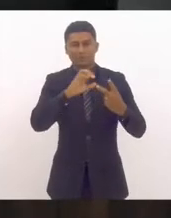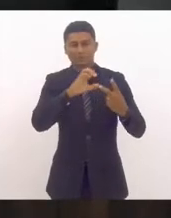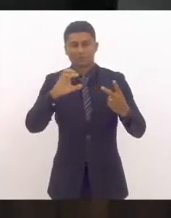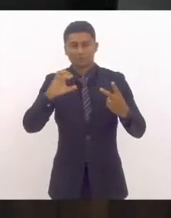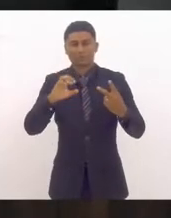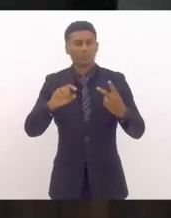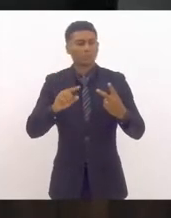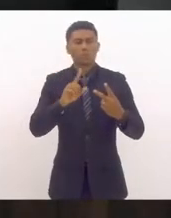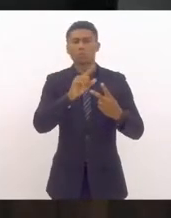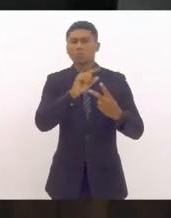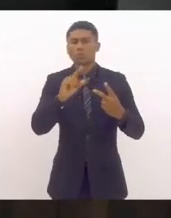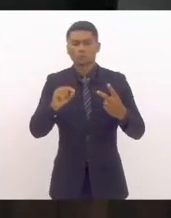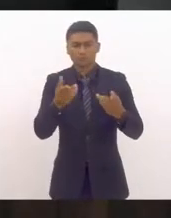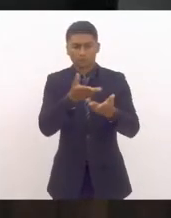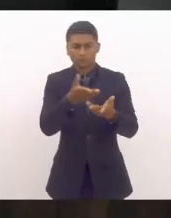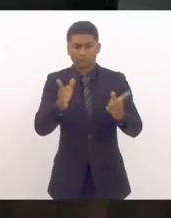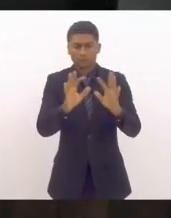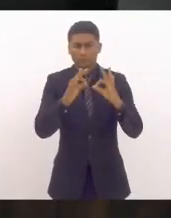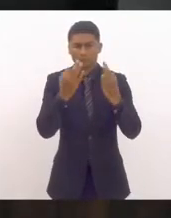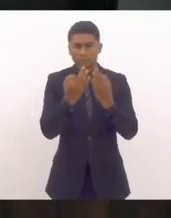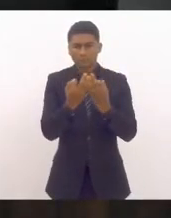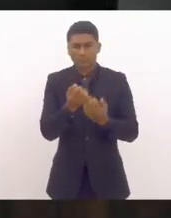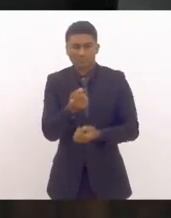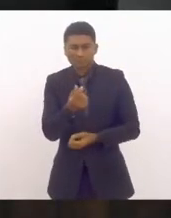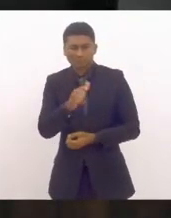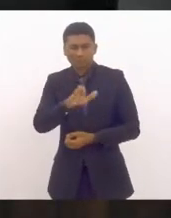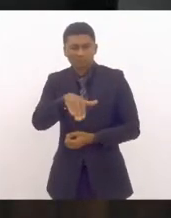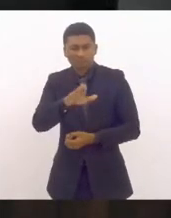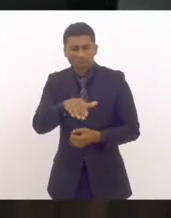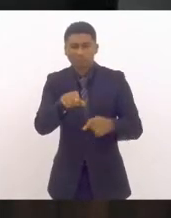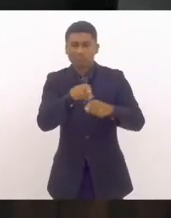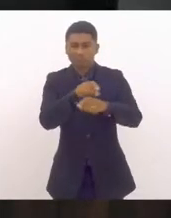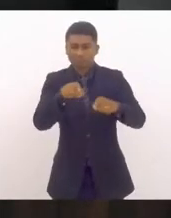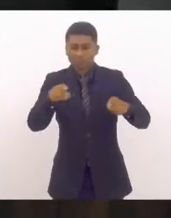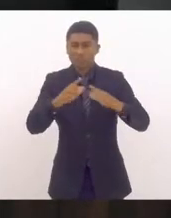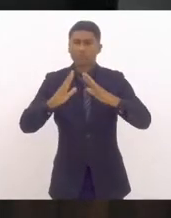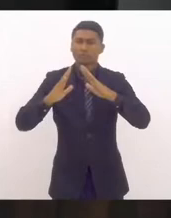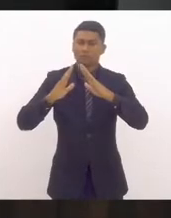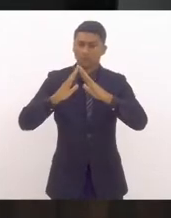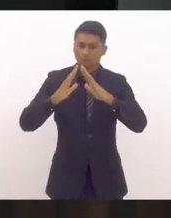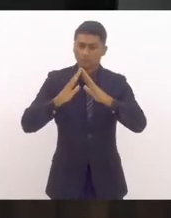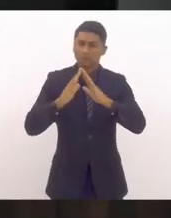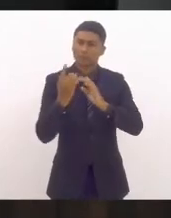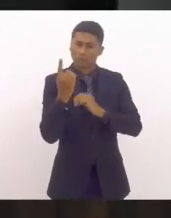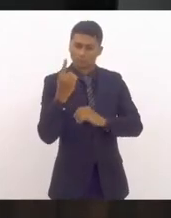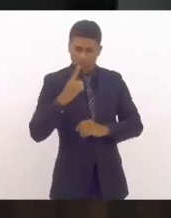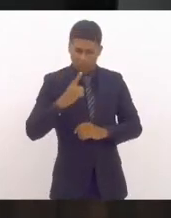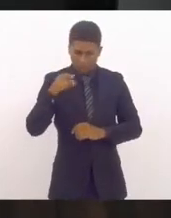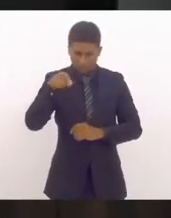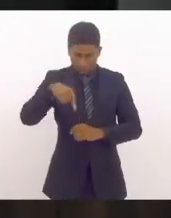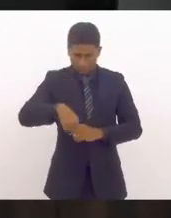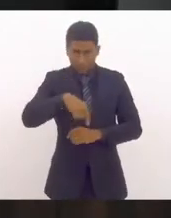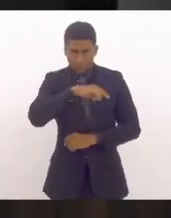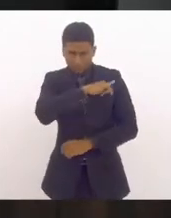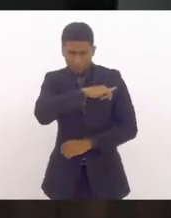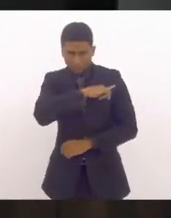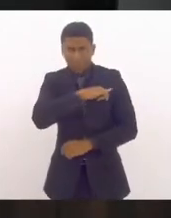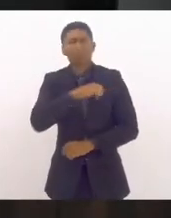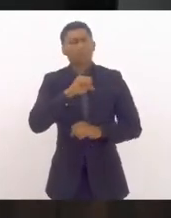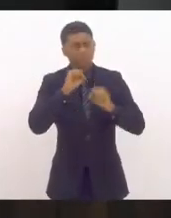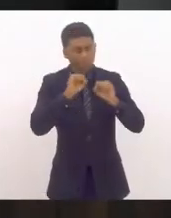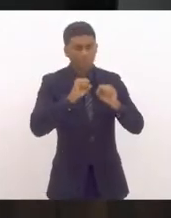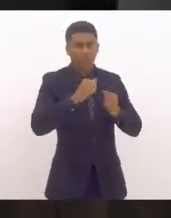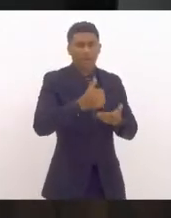Lins, que assegura às famílias de baixa renda que possuem e residem em um único imóvel no Estado do Rio de Janeiro o direito à assistência técnica